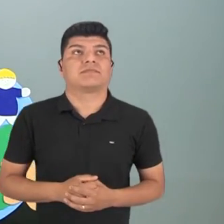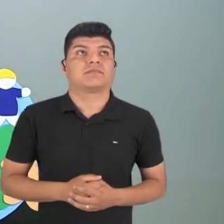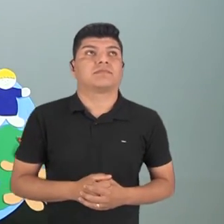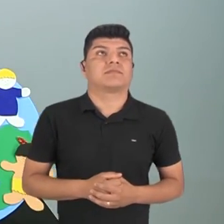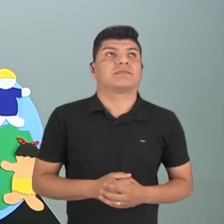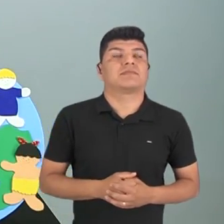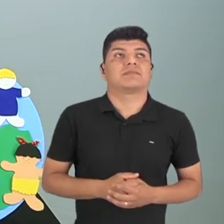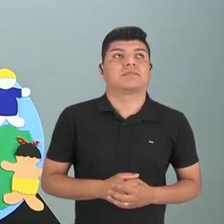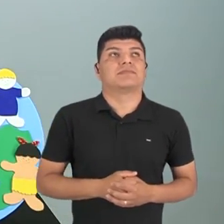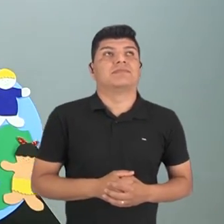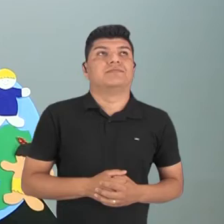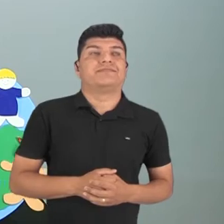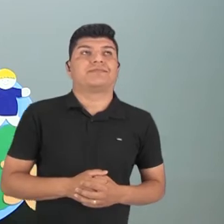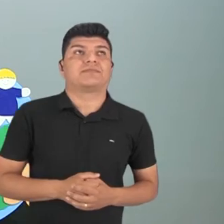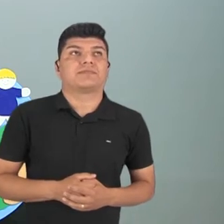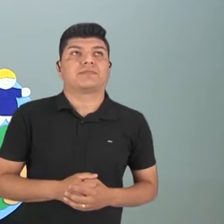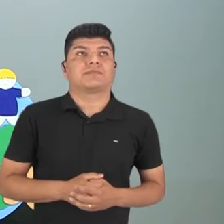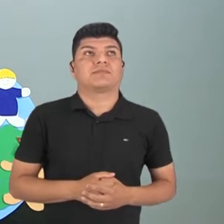continuar acertando.